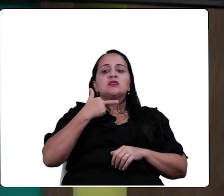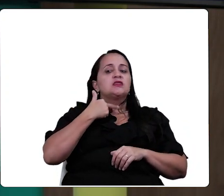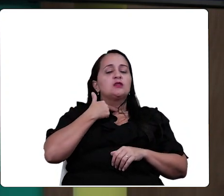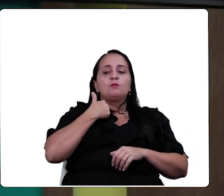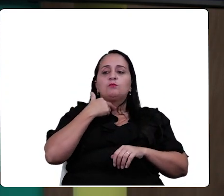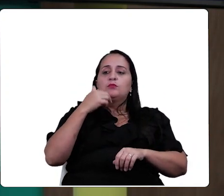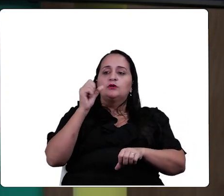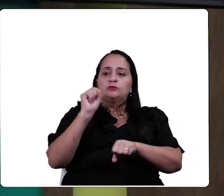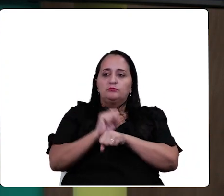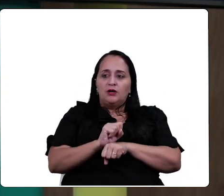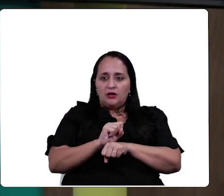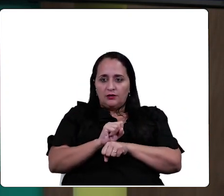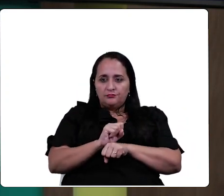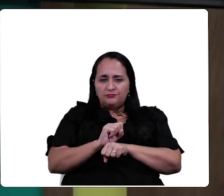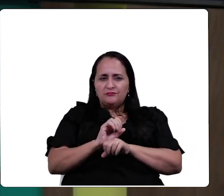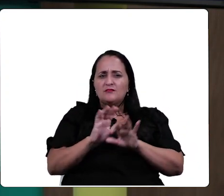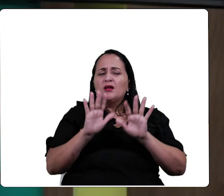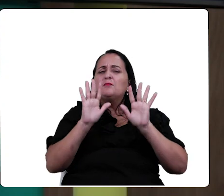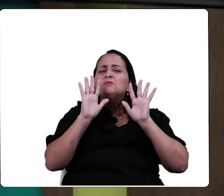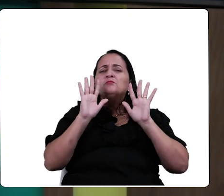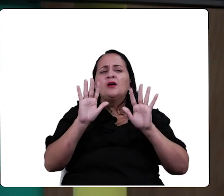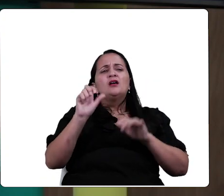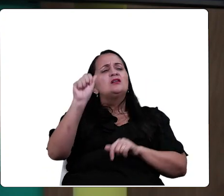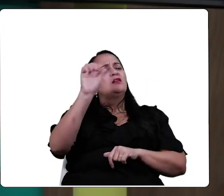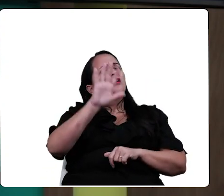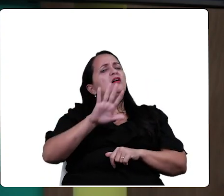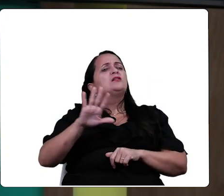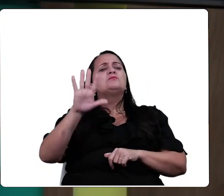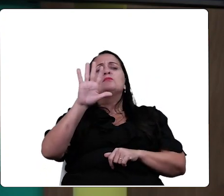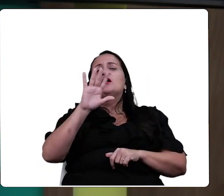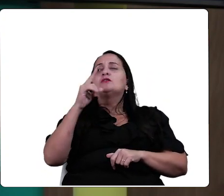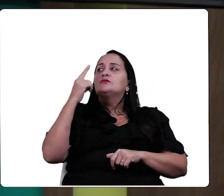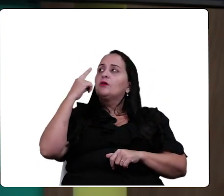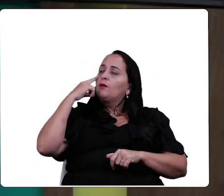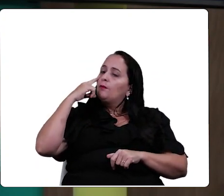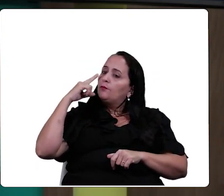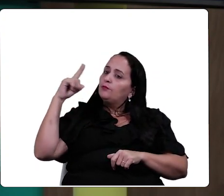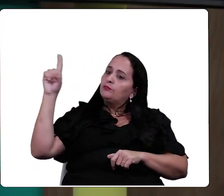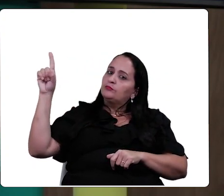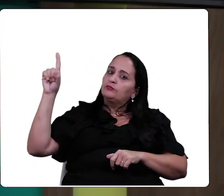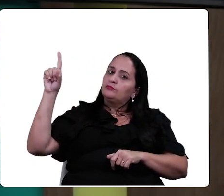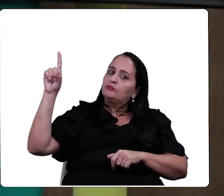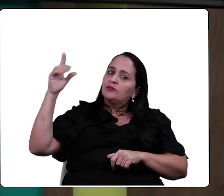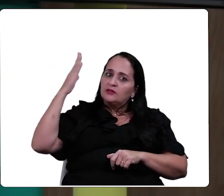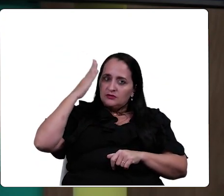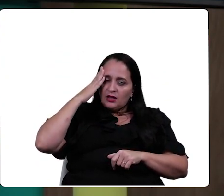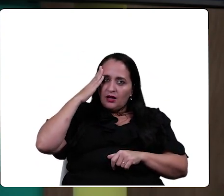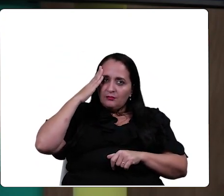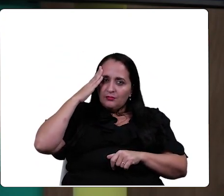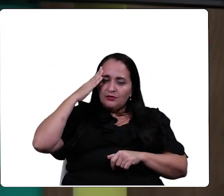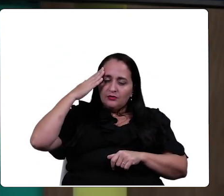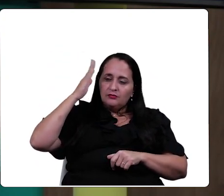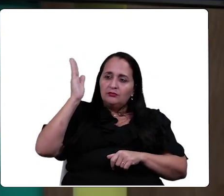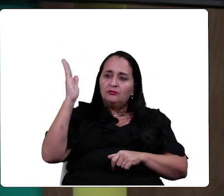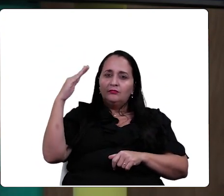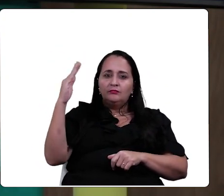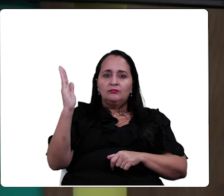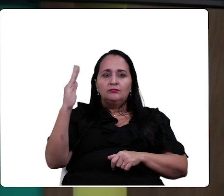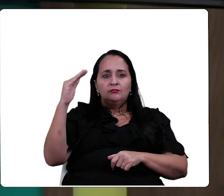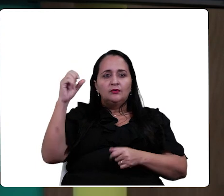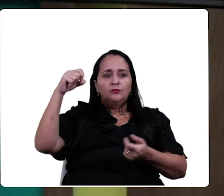outra linguagem, a linguagem não verbal, que é essa imagem, vocês já